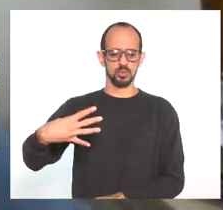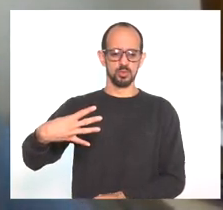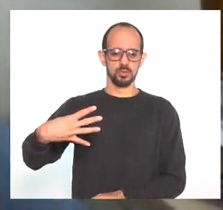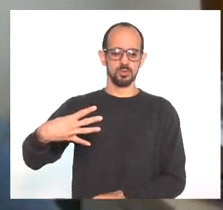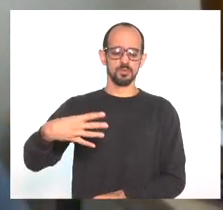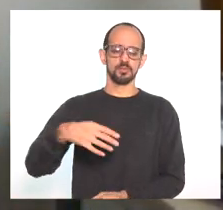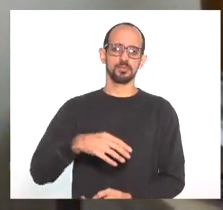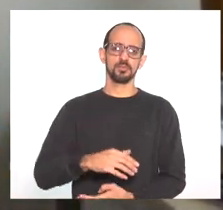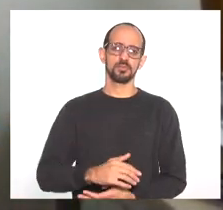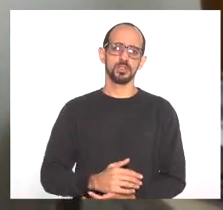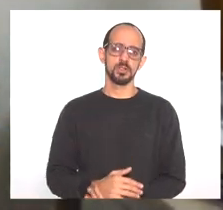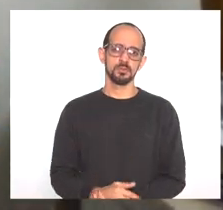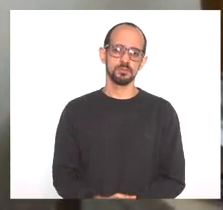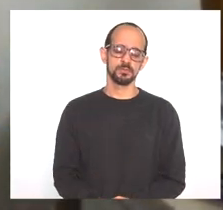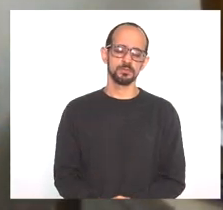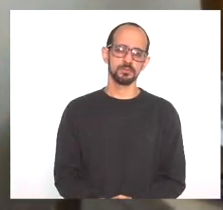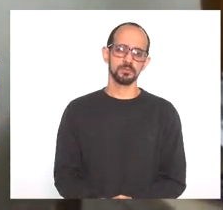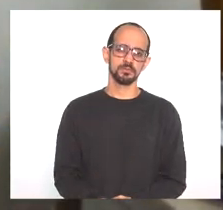páginas,